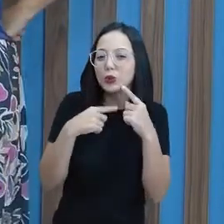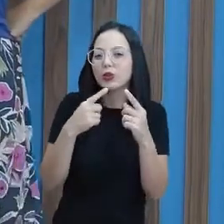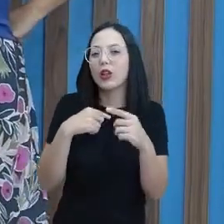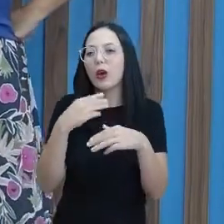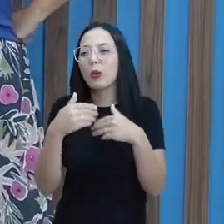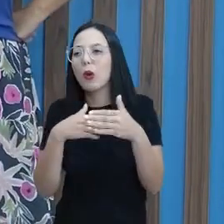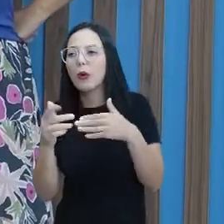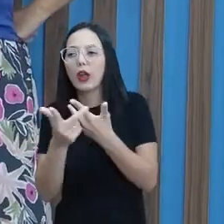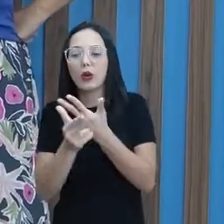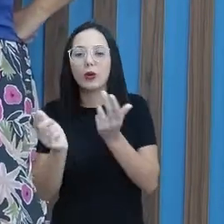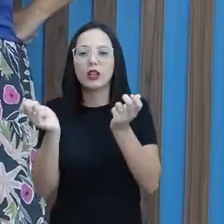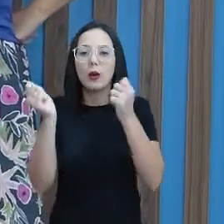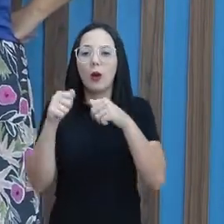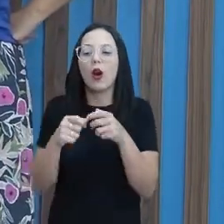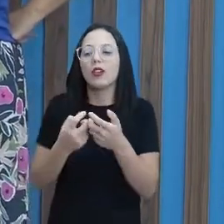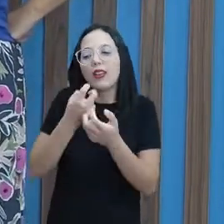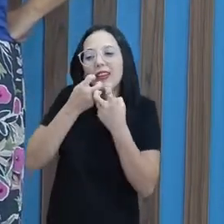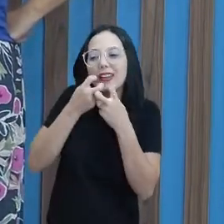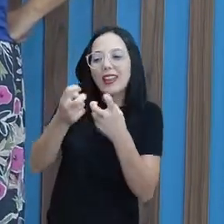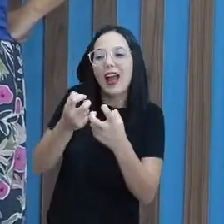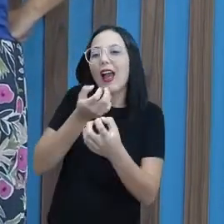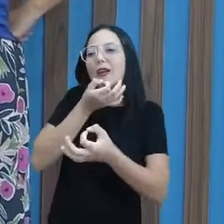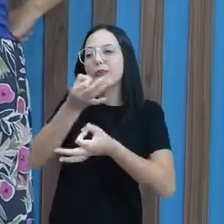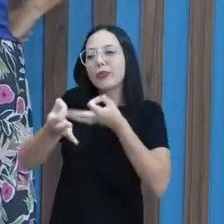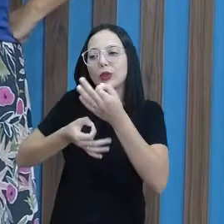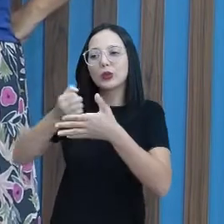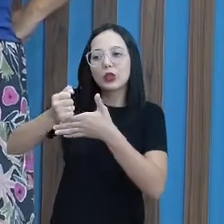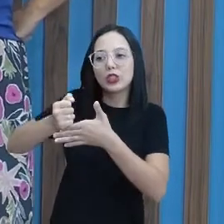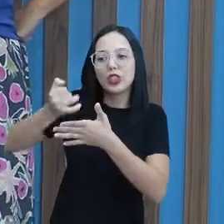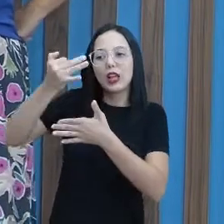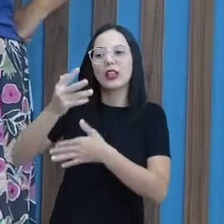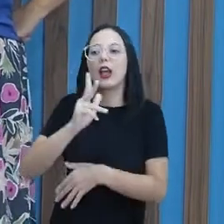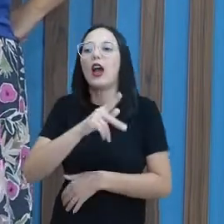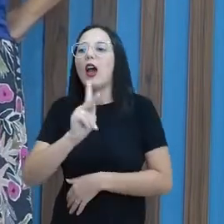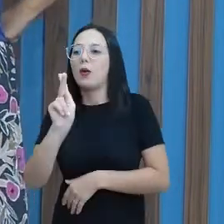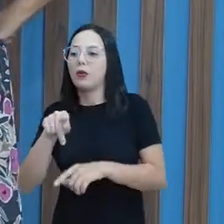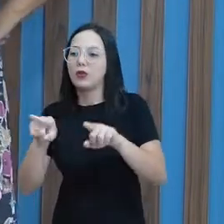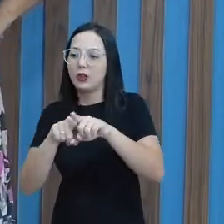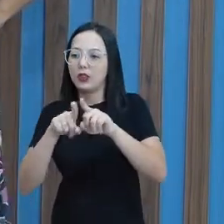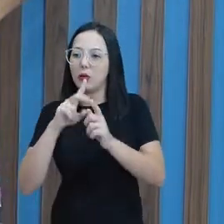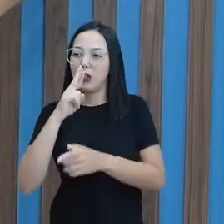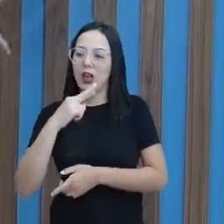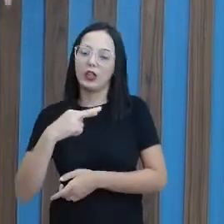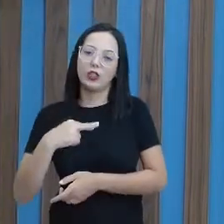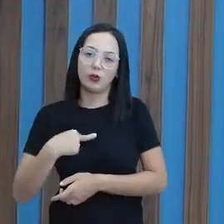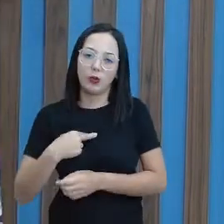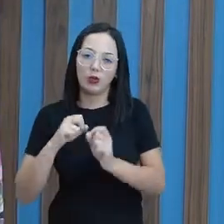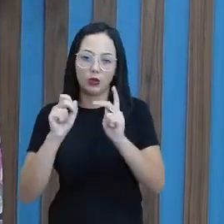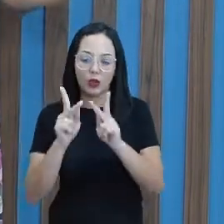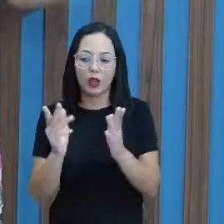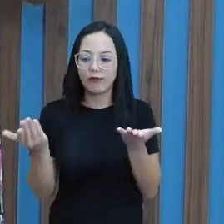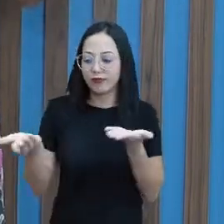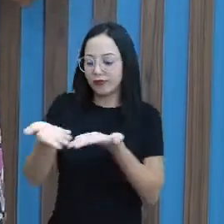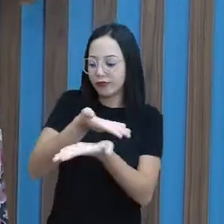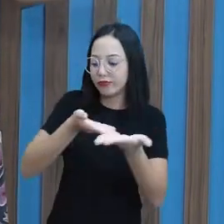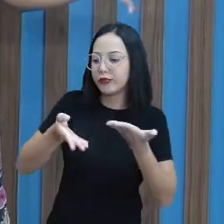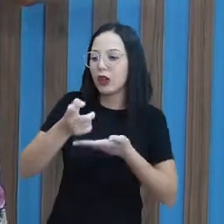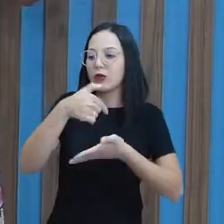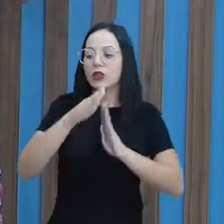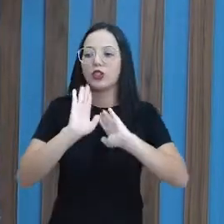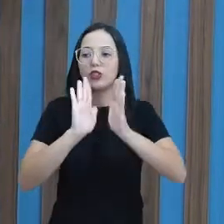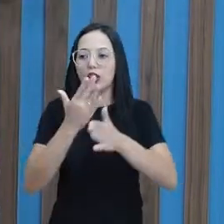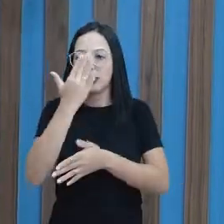qualquer dúvida, vocês podem gritar aí no chat, a professora Vivi responde ou passa para mim. Essa dinâmica vocês já estão